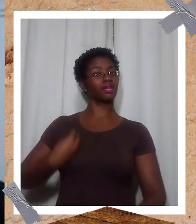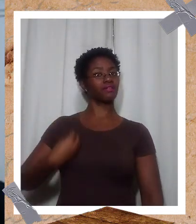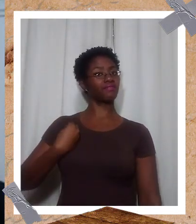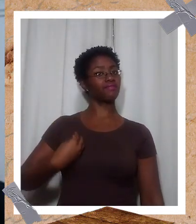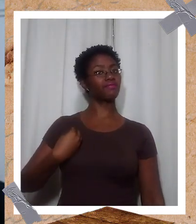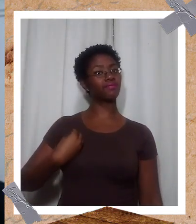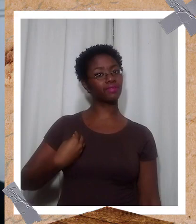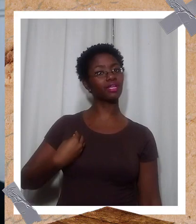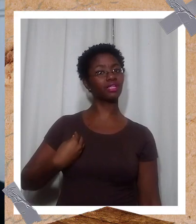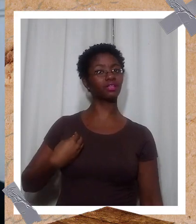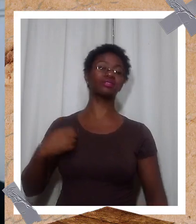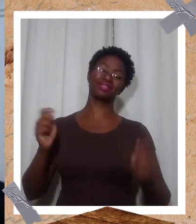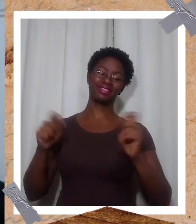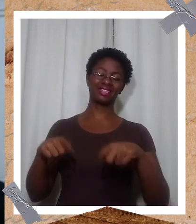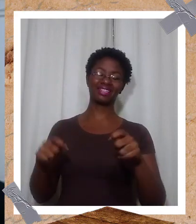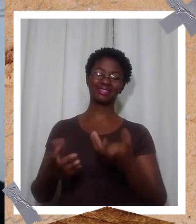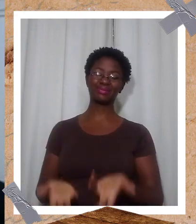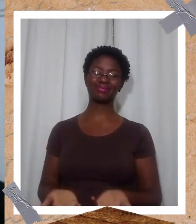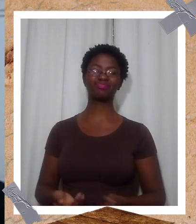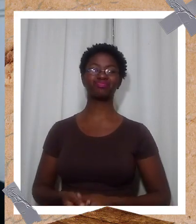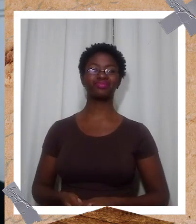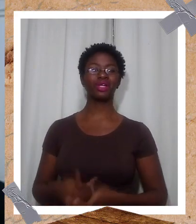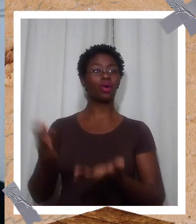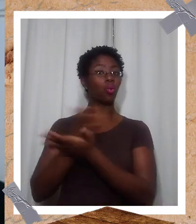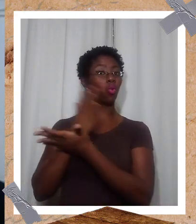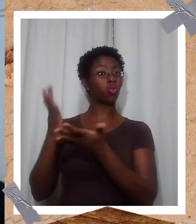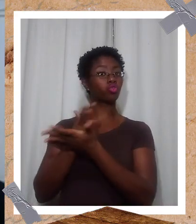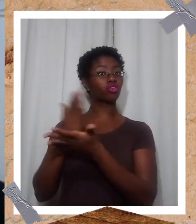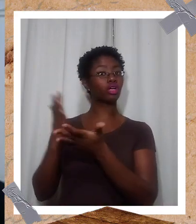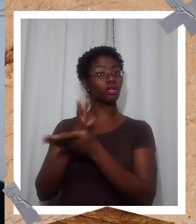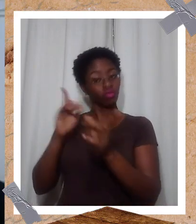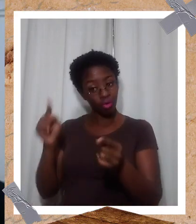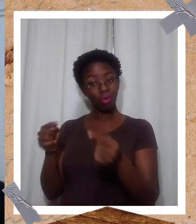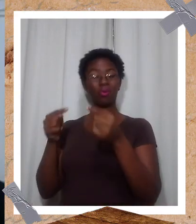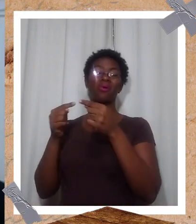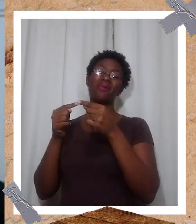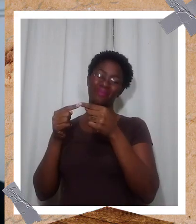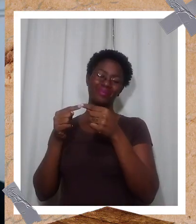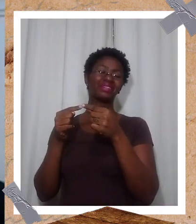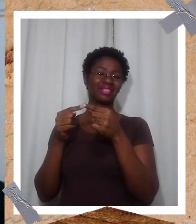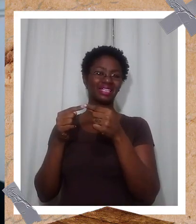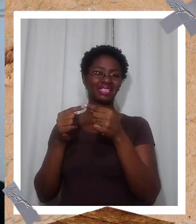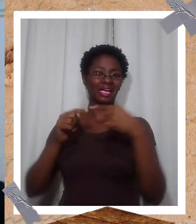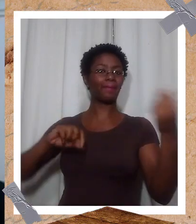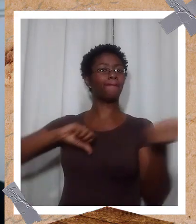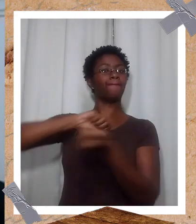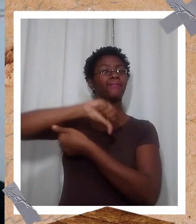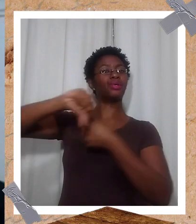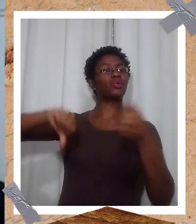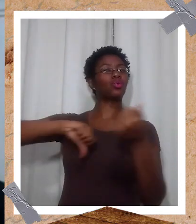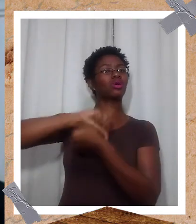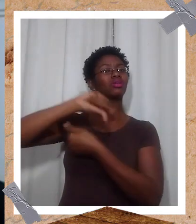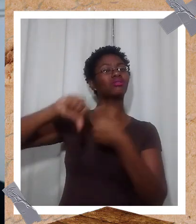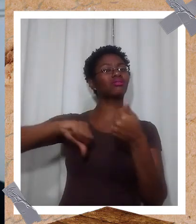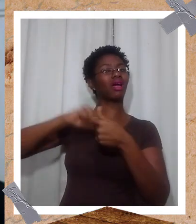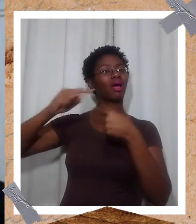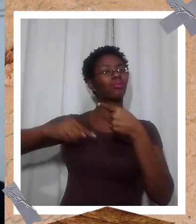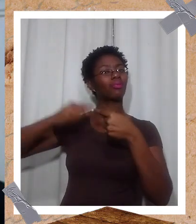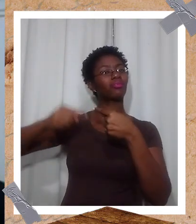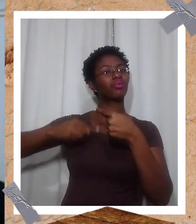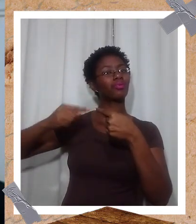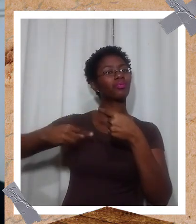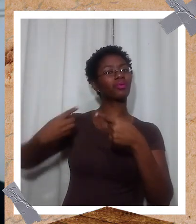vidas. Os livros servem exatamente para isso, para reciclar nossas